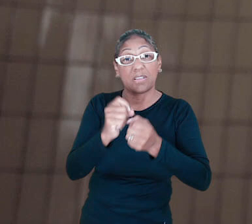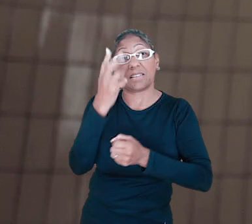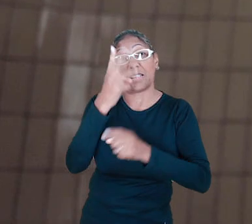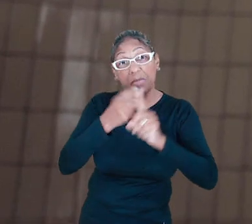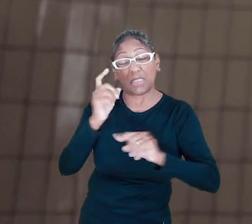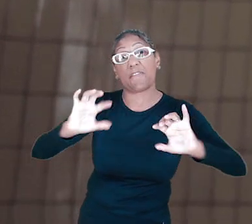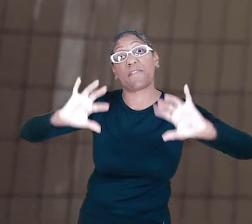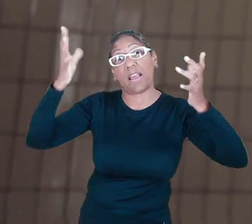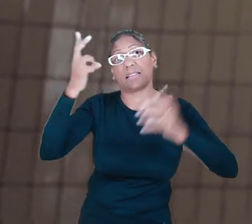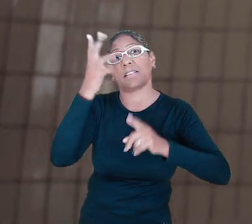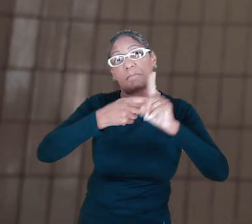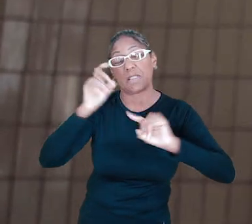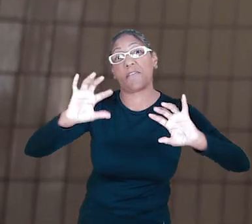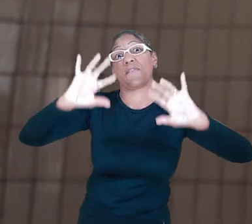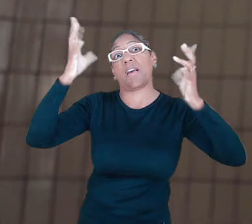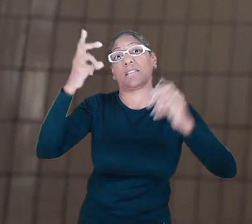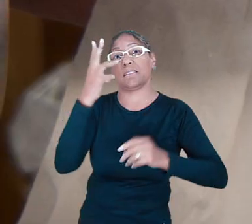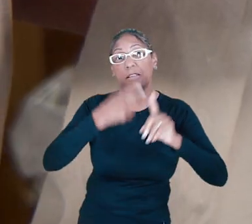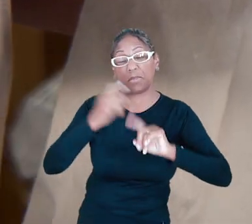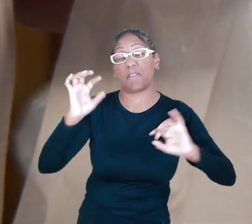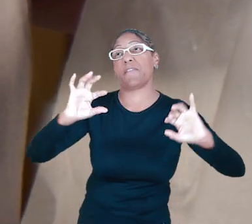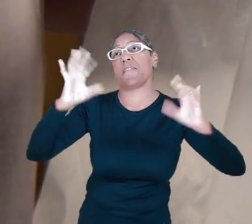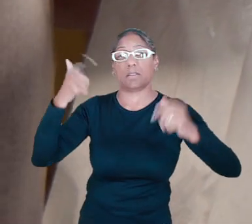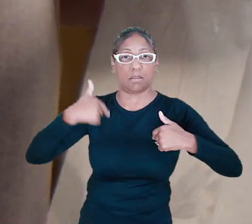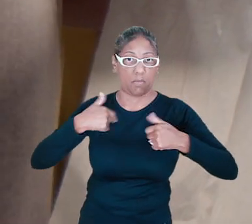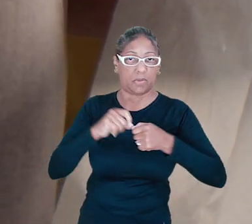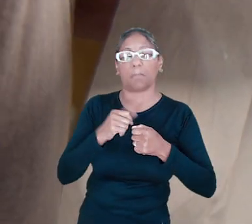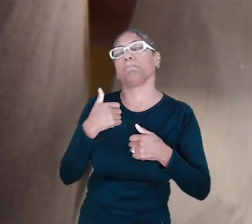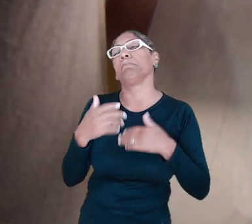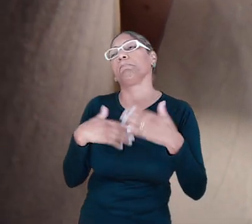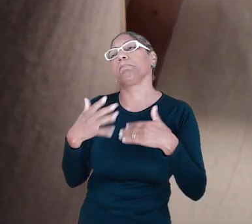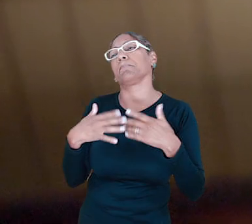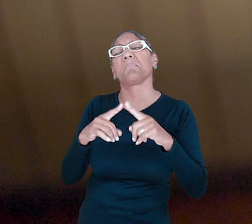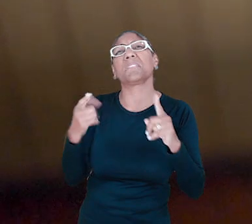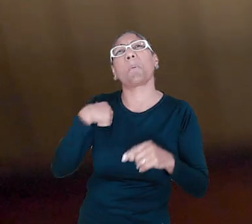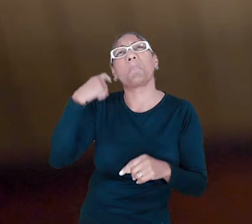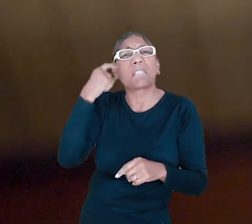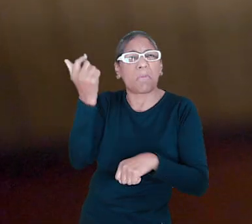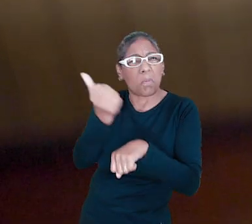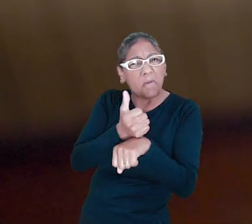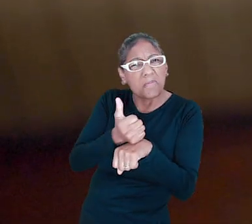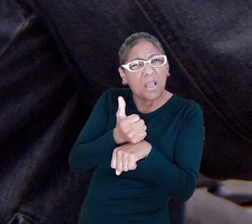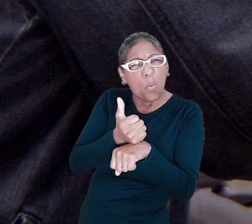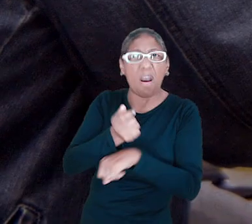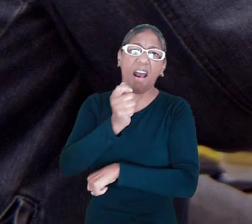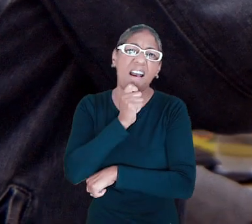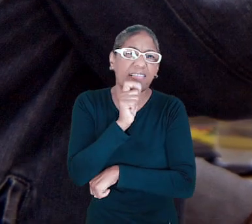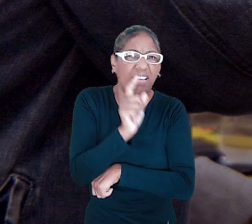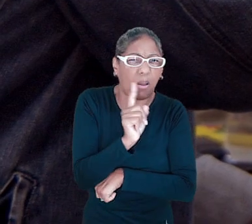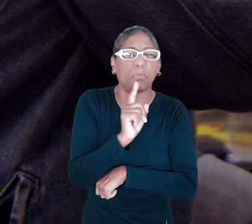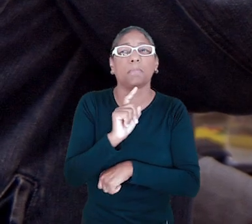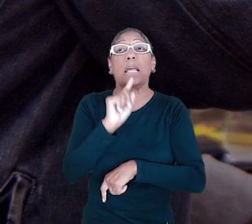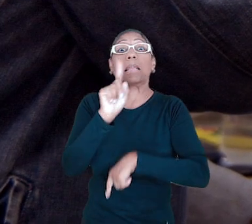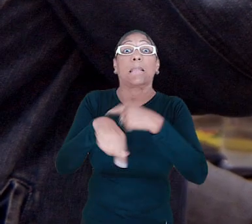cada 3 meses, atendia as pessoas profissionalmente, mas eu não imaginava que fosse uma profissão aquilo.